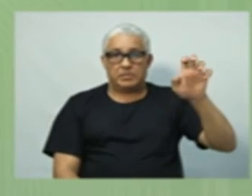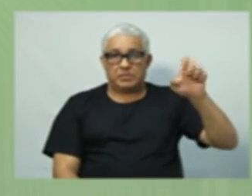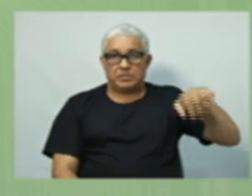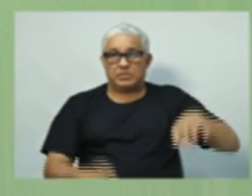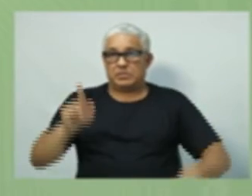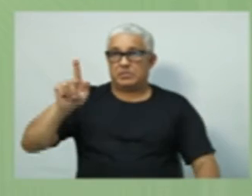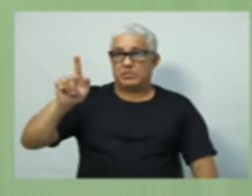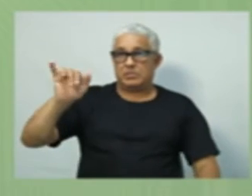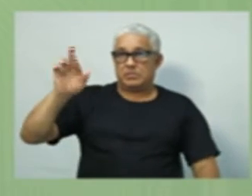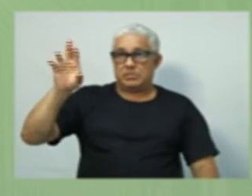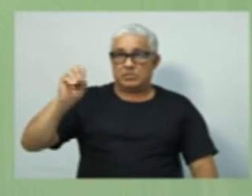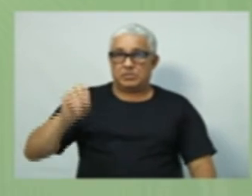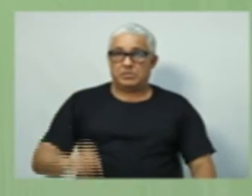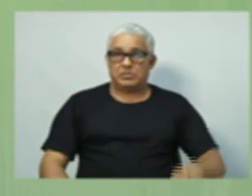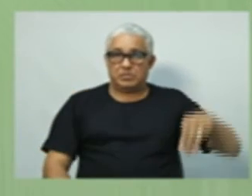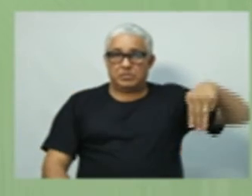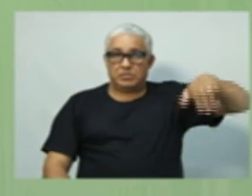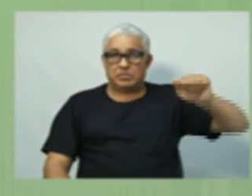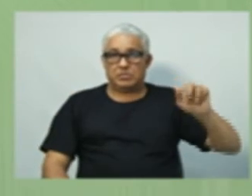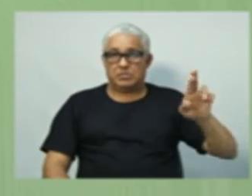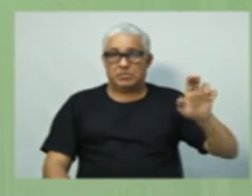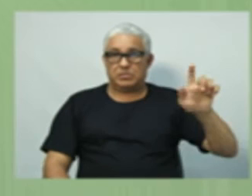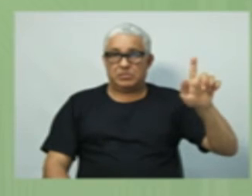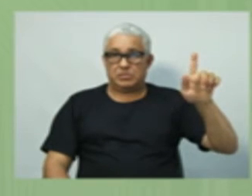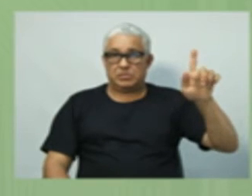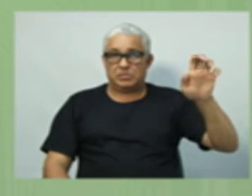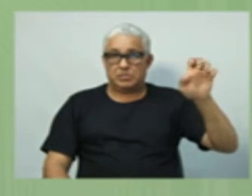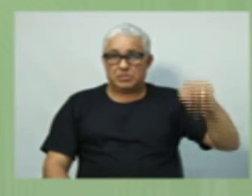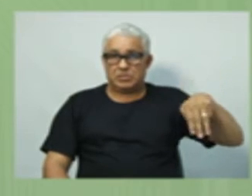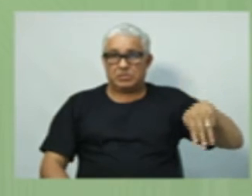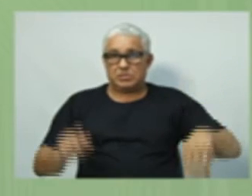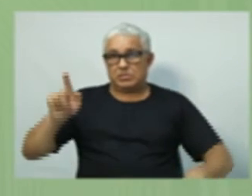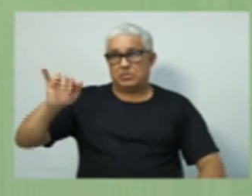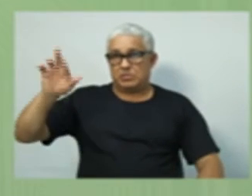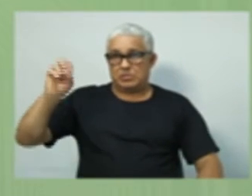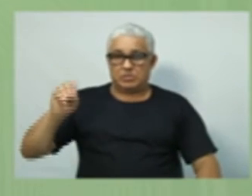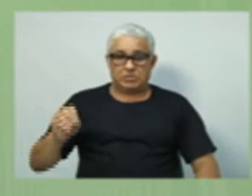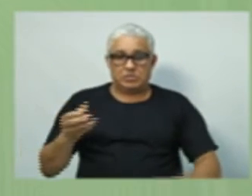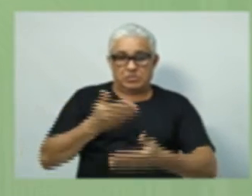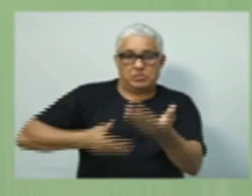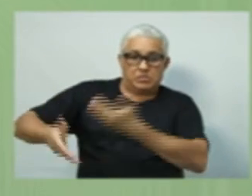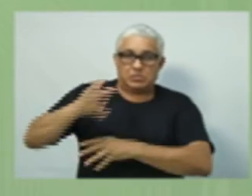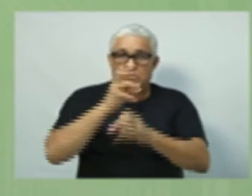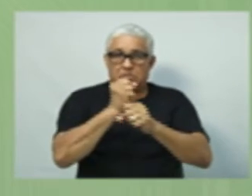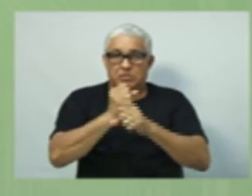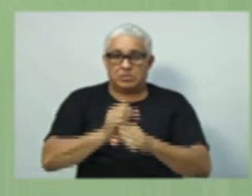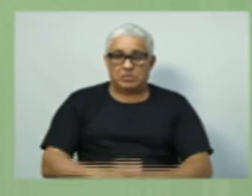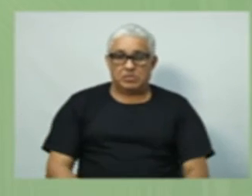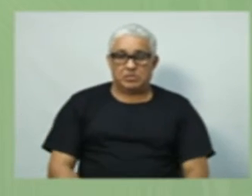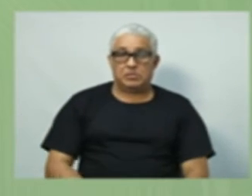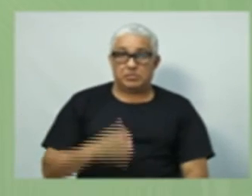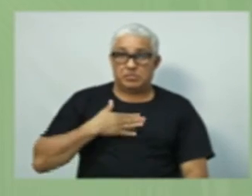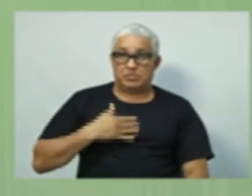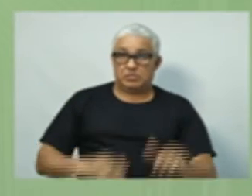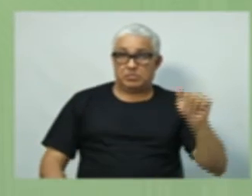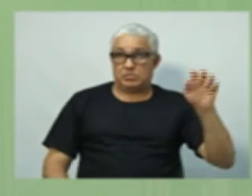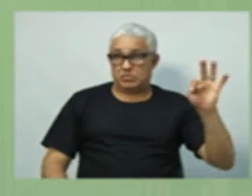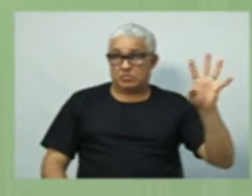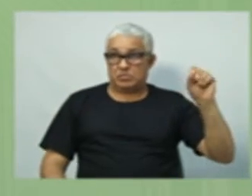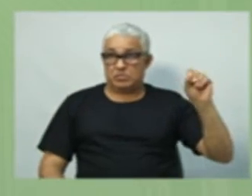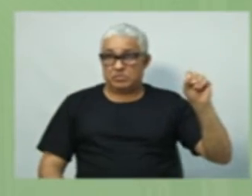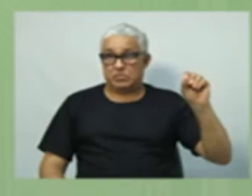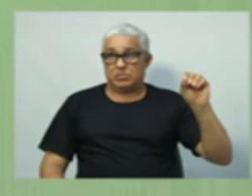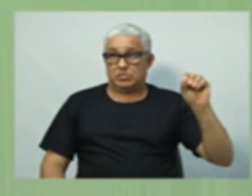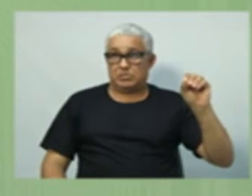aqui pra vocês é inserir o cálculo do que nós chamamos de giro do ativo que representa o quanto os meus ativos dirá não